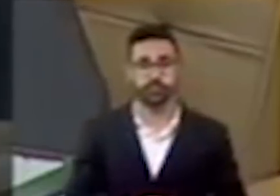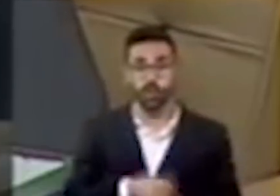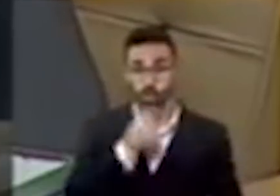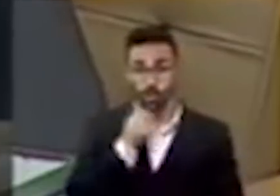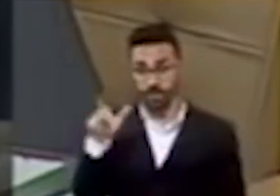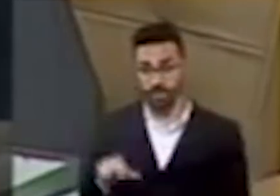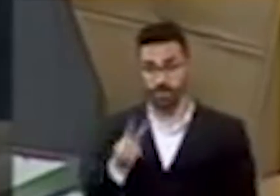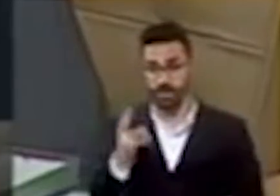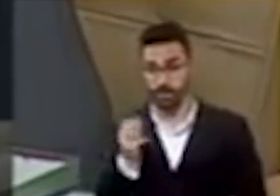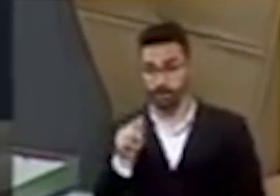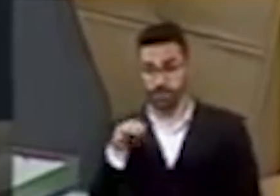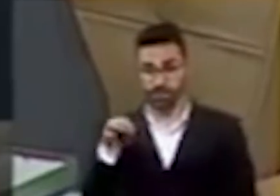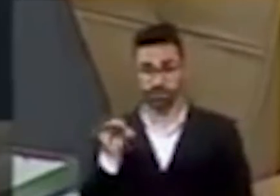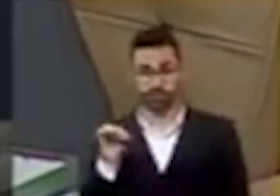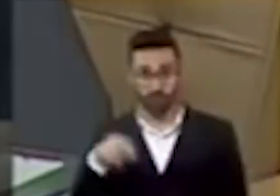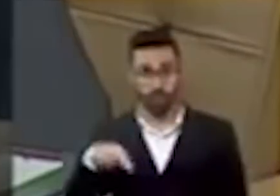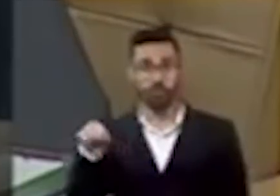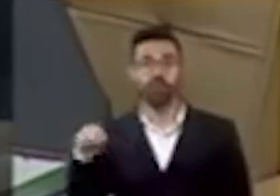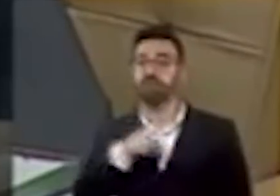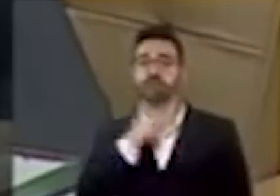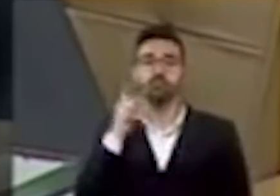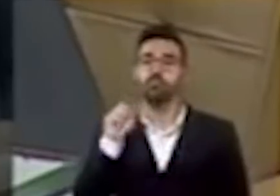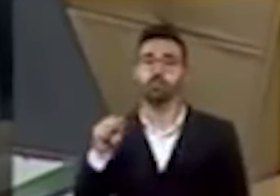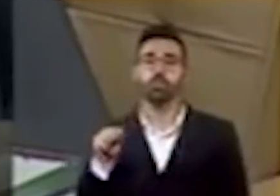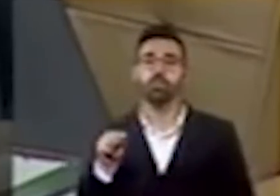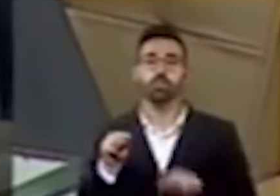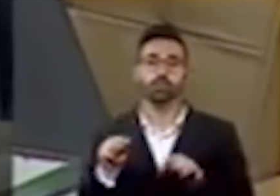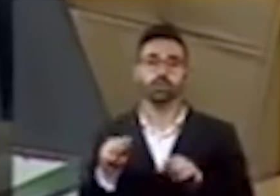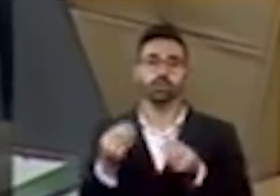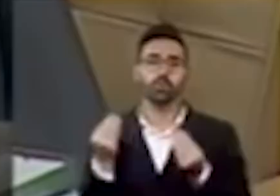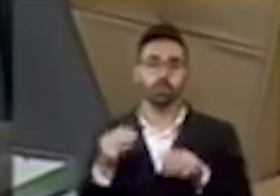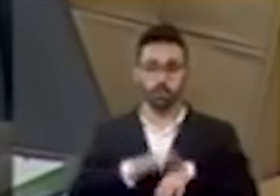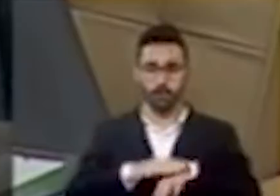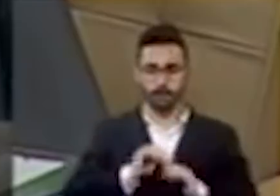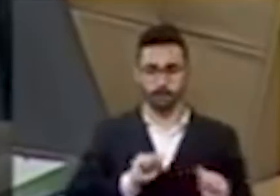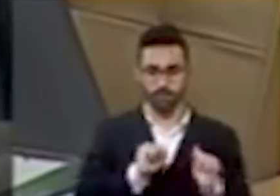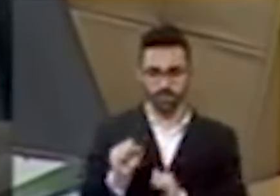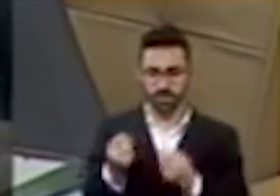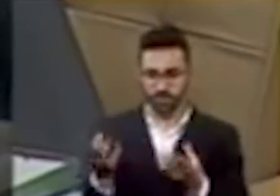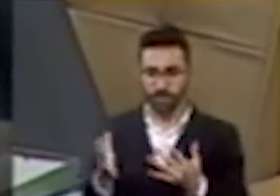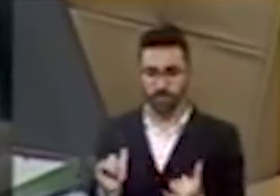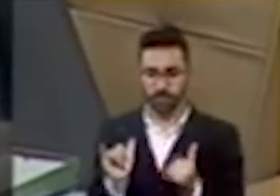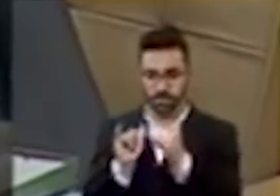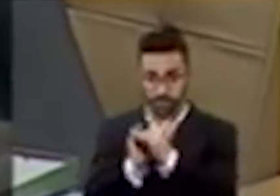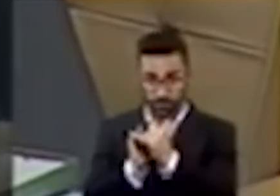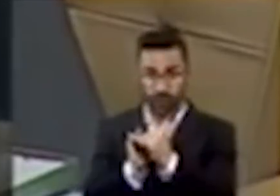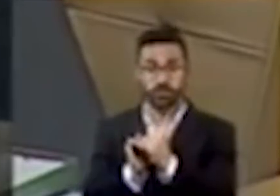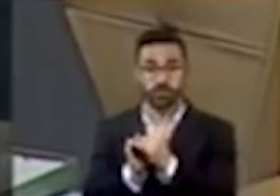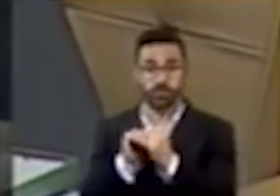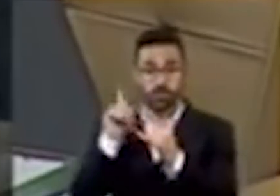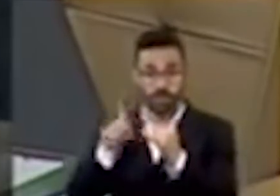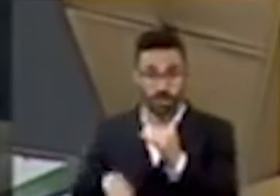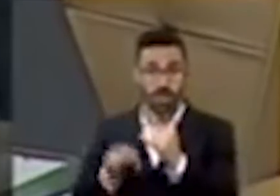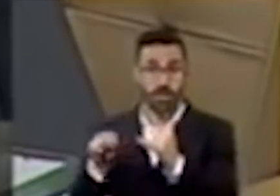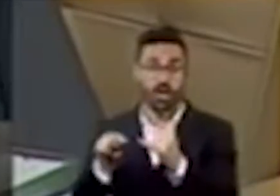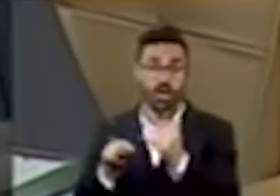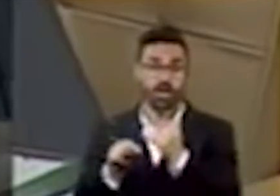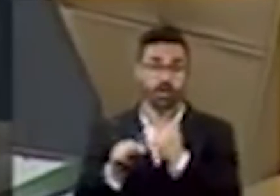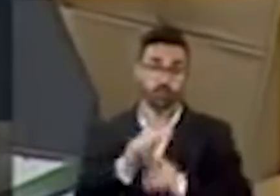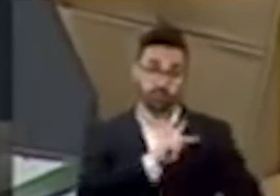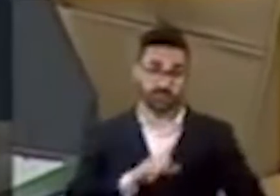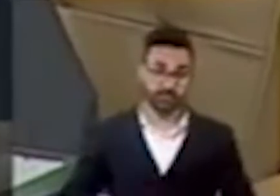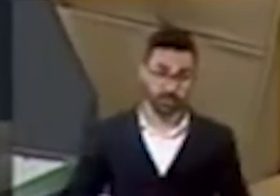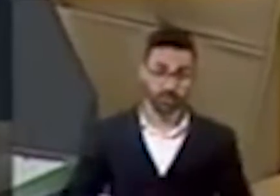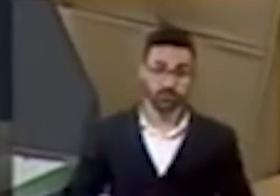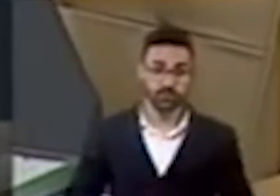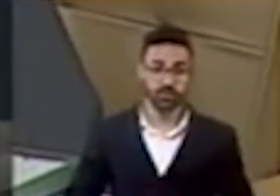Hamilton ainda argumenta que o principal fundamento para o poder de perdoar concentrar-se no primeiro magistrado, o poder executivo, é que